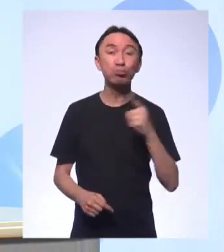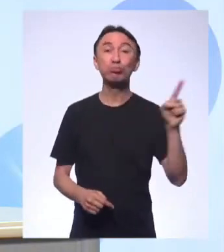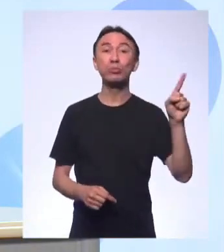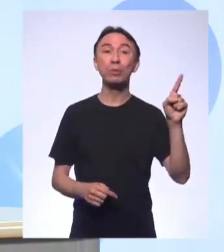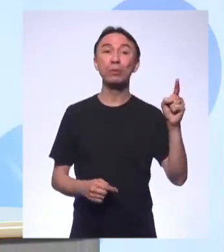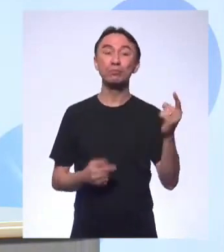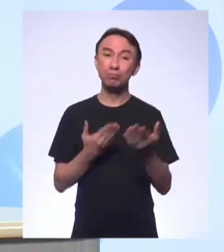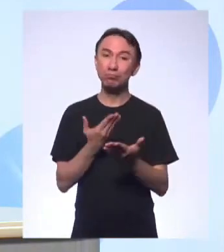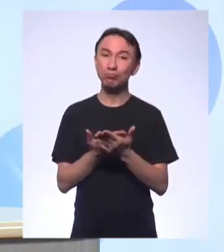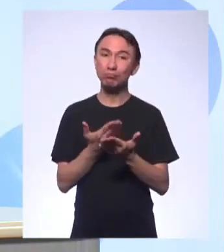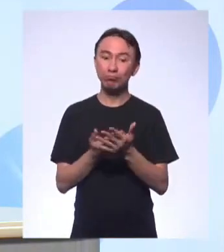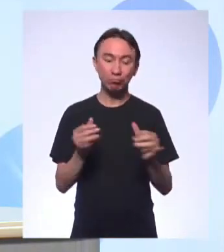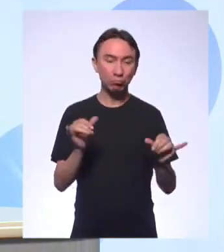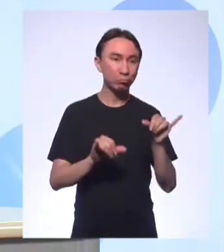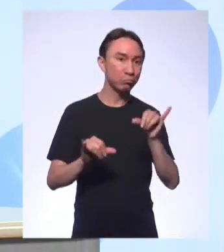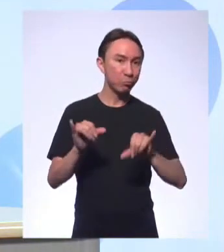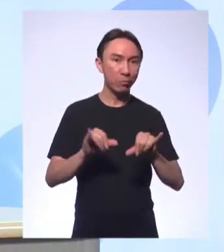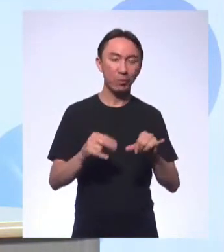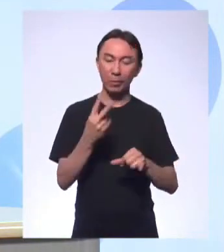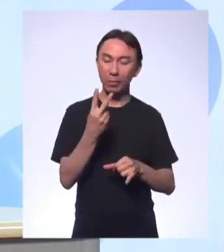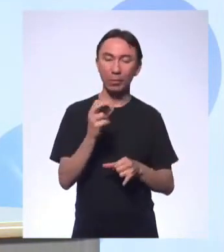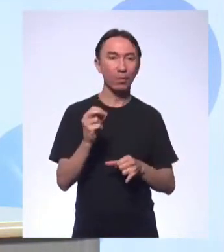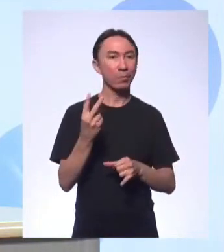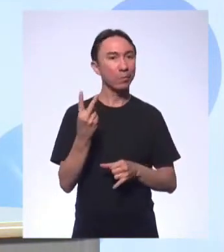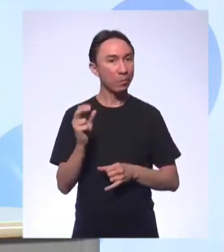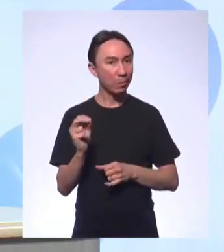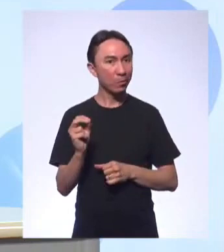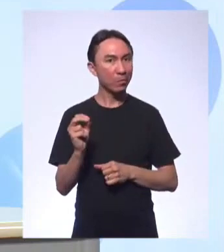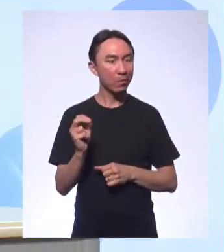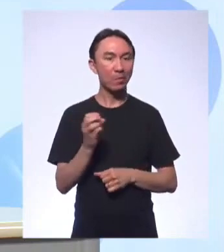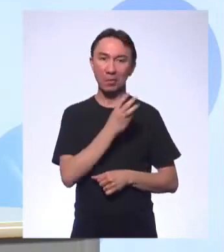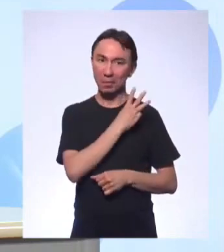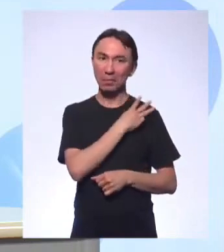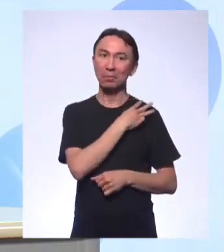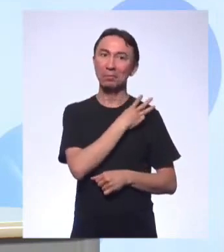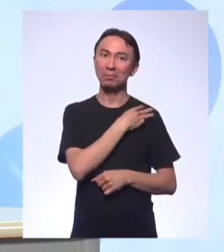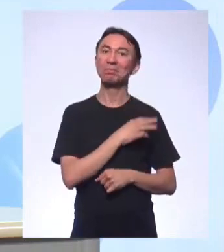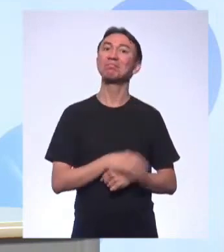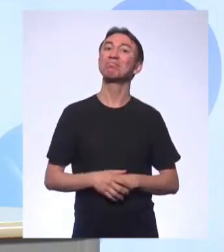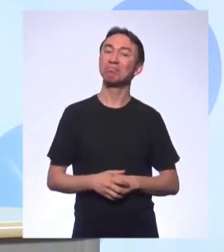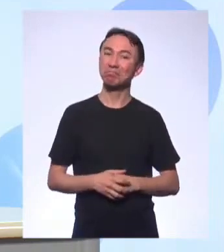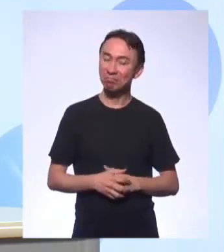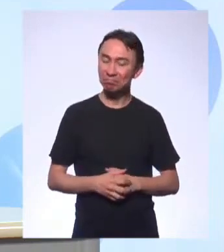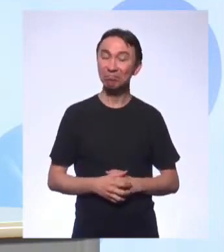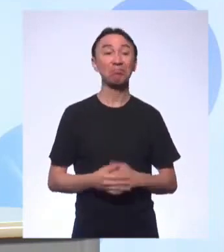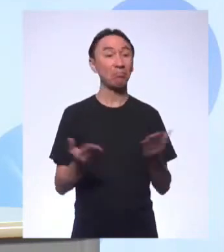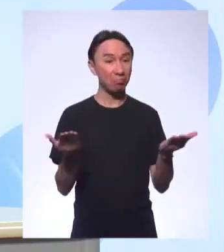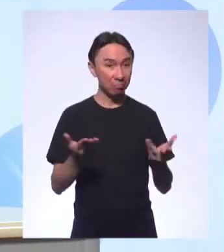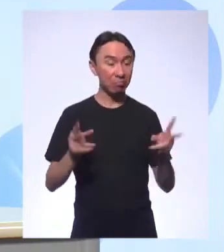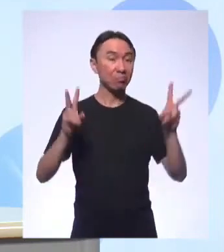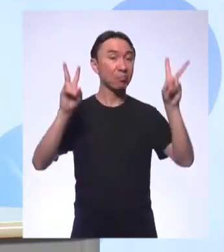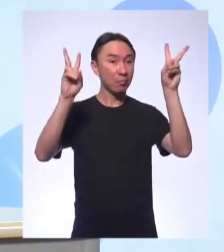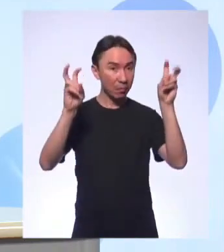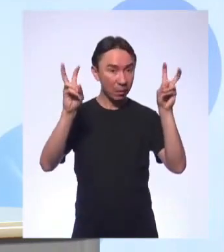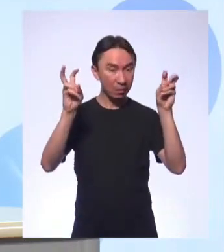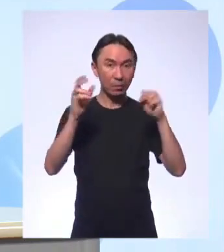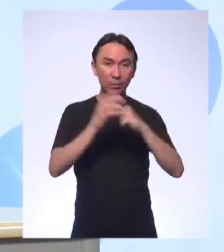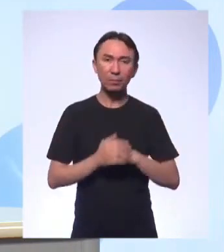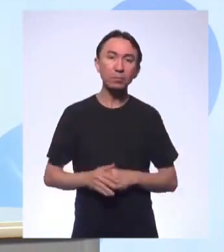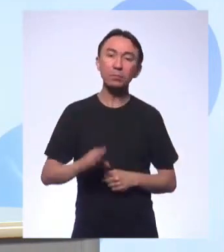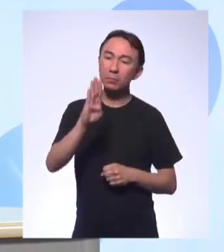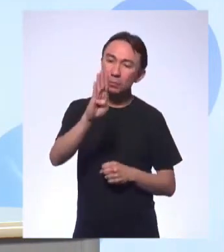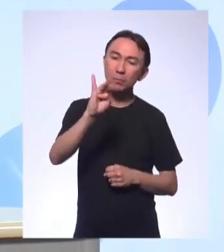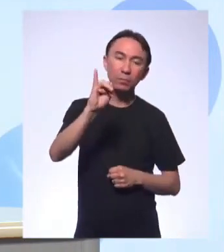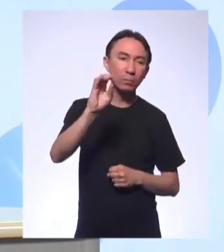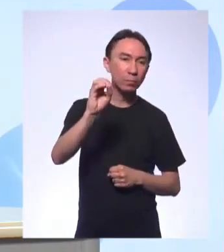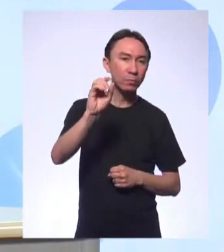de 2020, da terceira série. E o tema da aula de hoje vai ser ciclos biogeoquímicos. A habilidade que